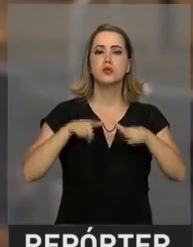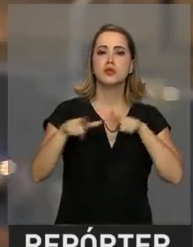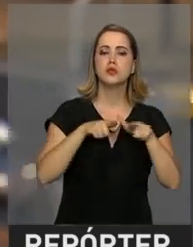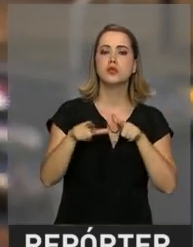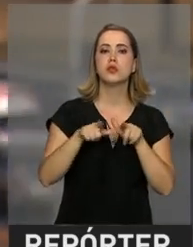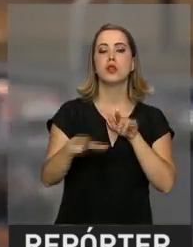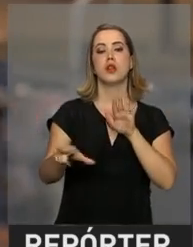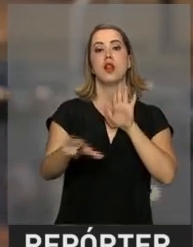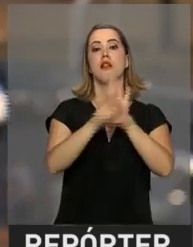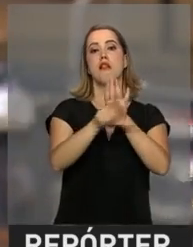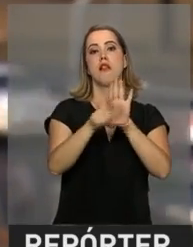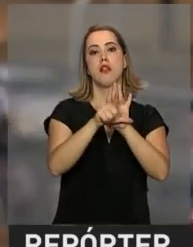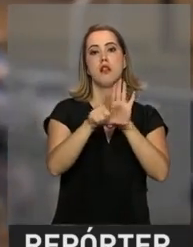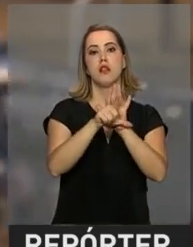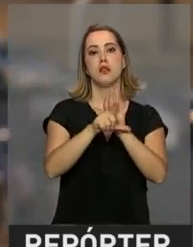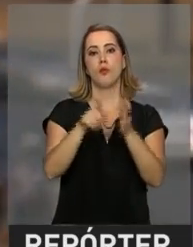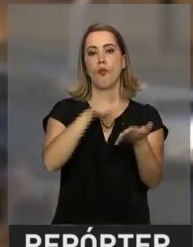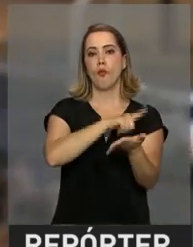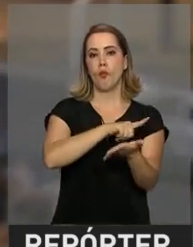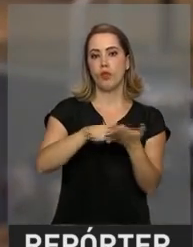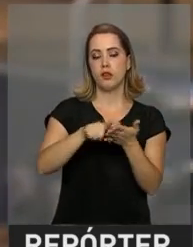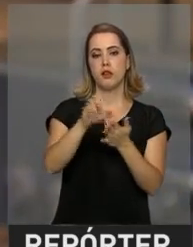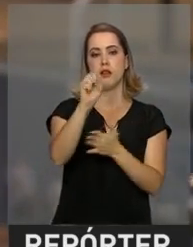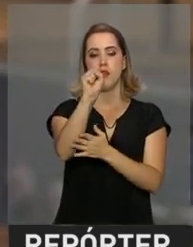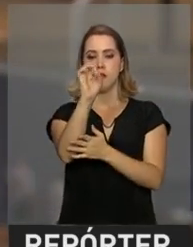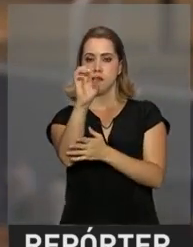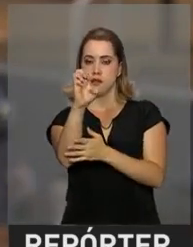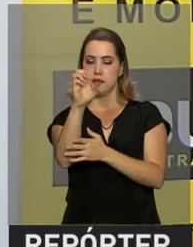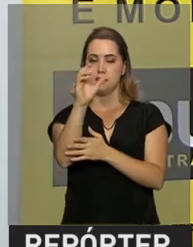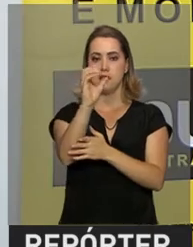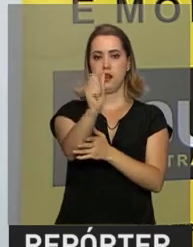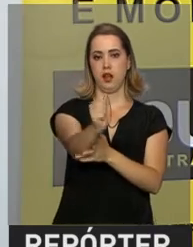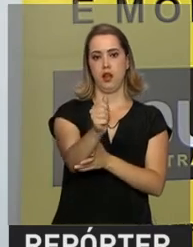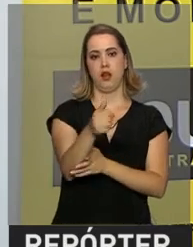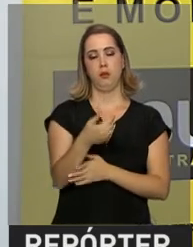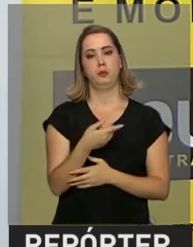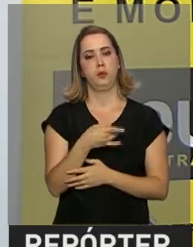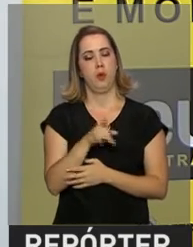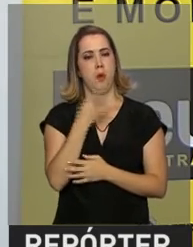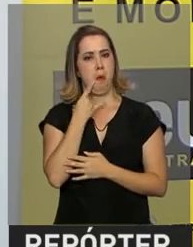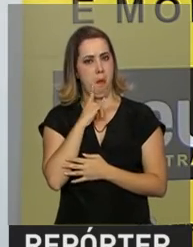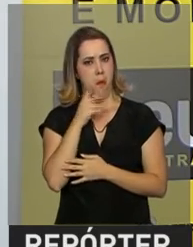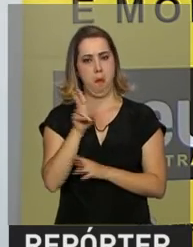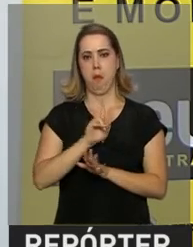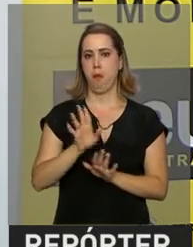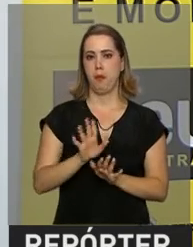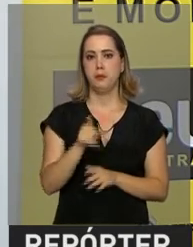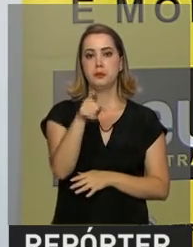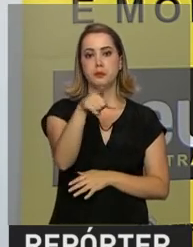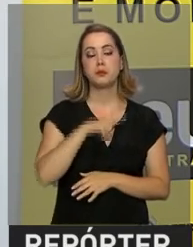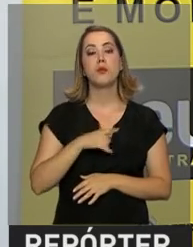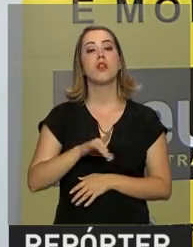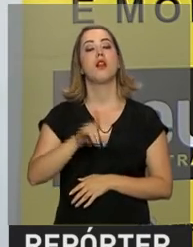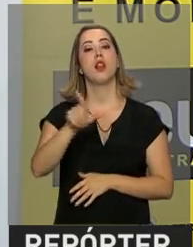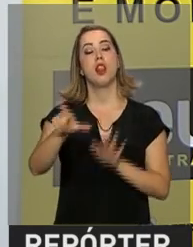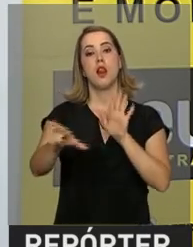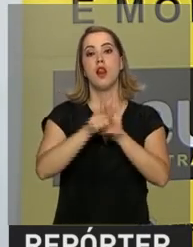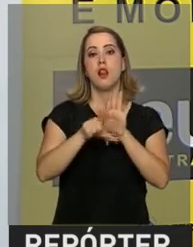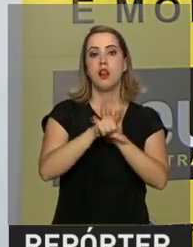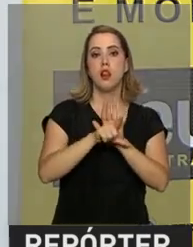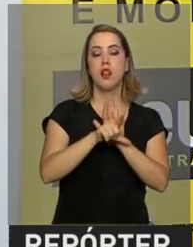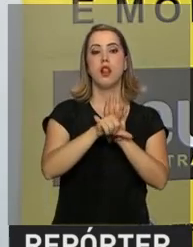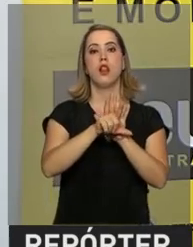da lei seca que completou oito anos em 2016 com a lei seca ela é muito importante porque não resta